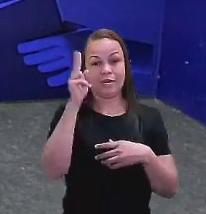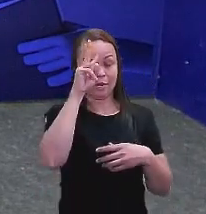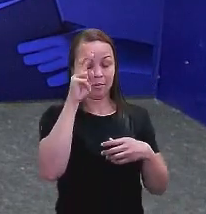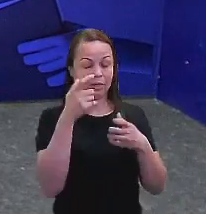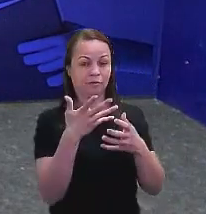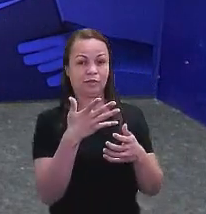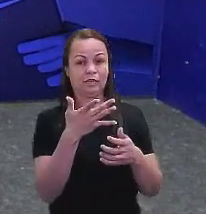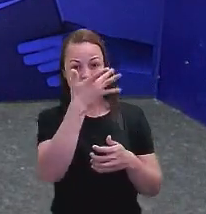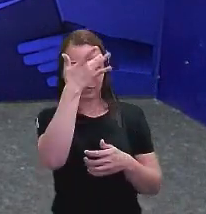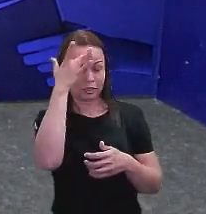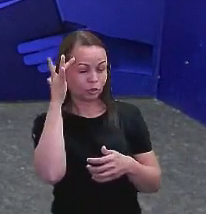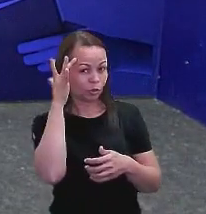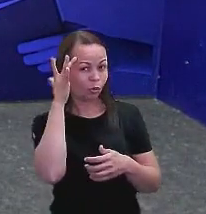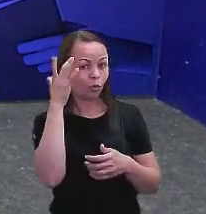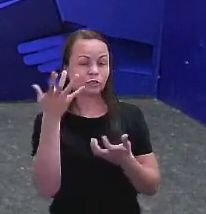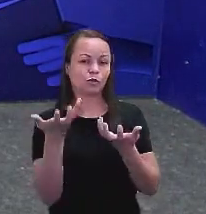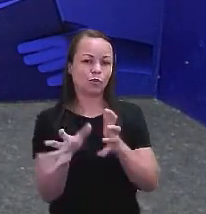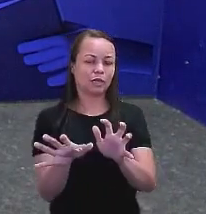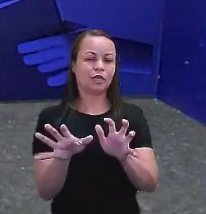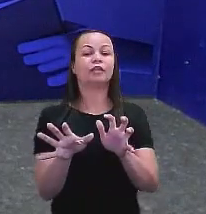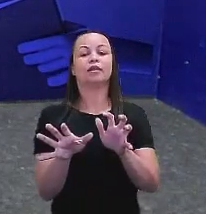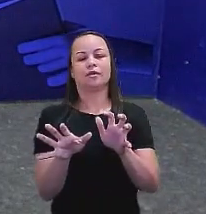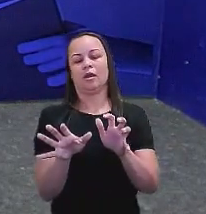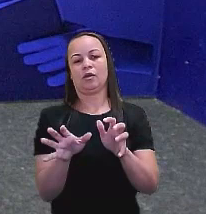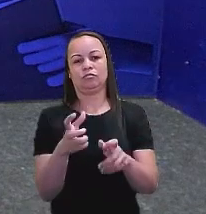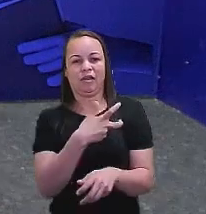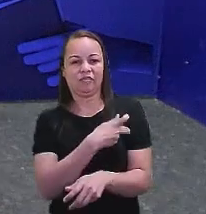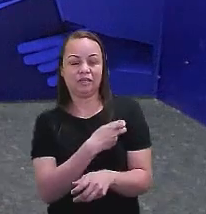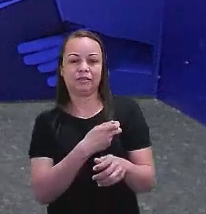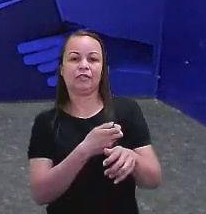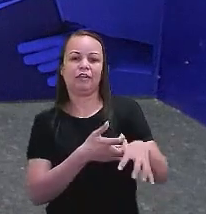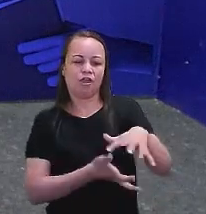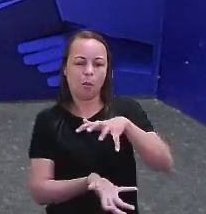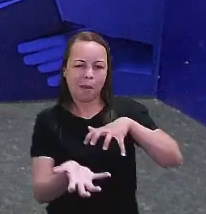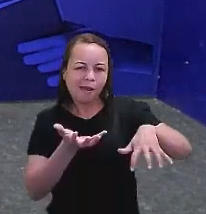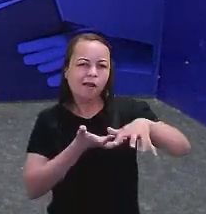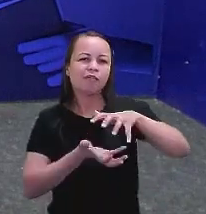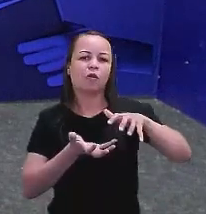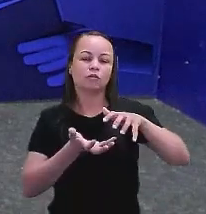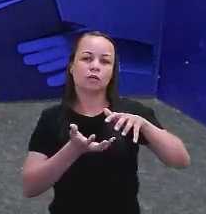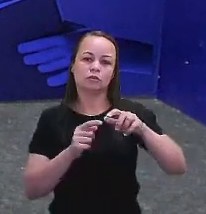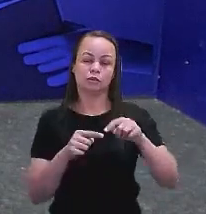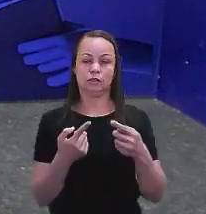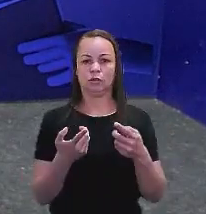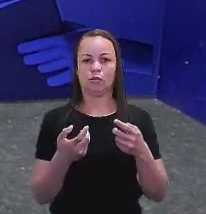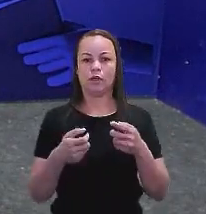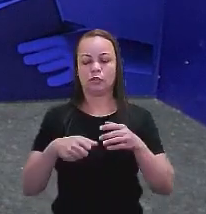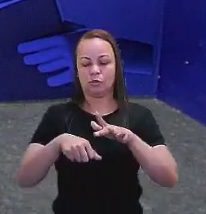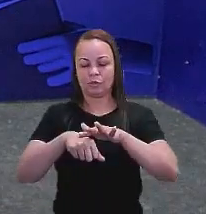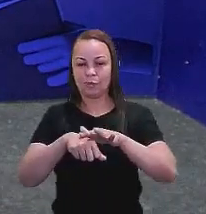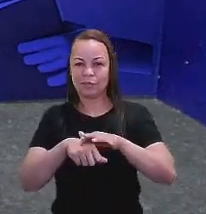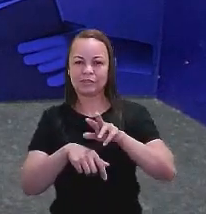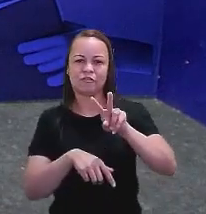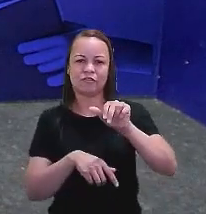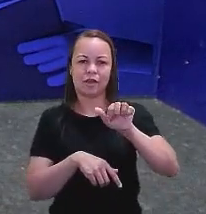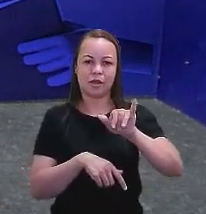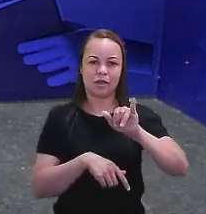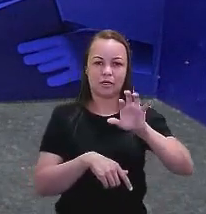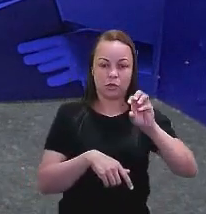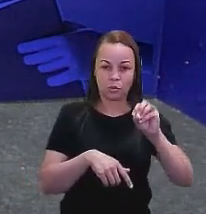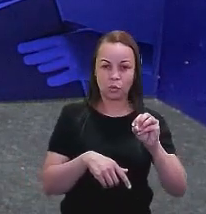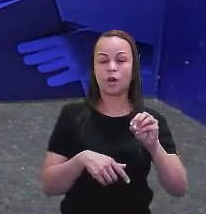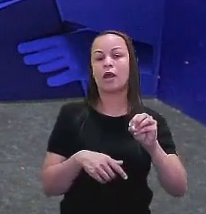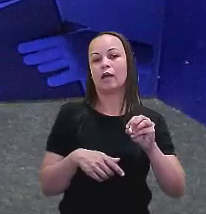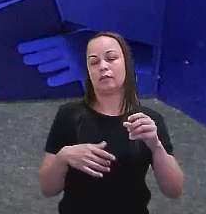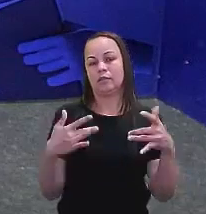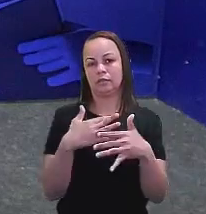queriam tomar a vacina, daí veio a revolta. Porém, quando a varíola começou, né, a crise da varíola no Rio de Janeiro, as pessoas morreram